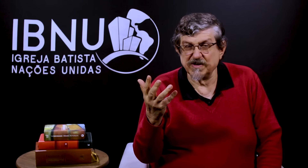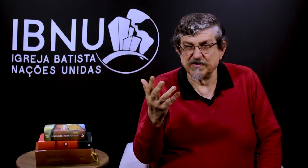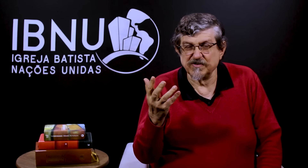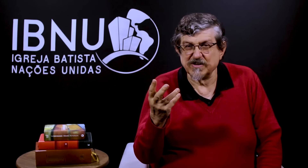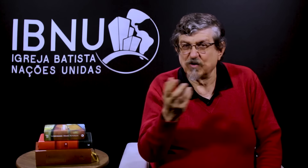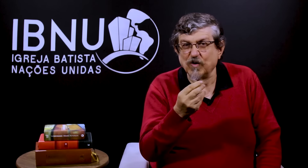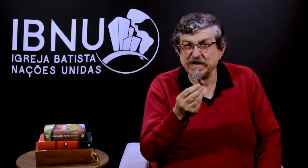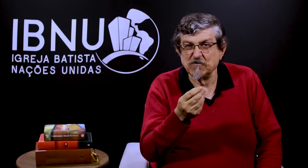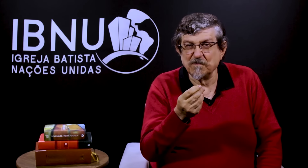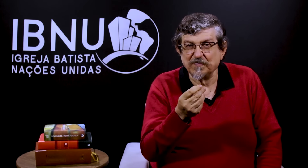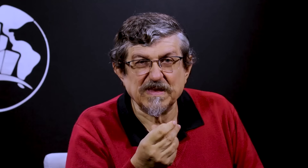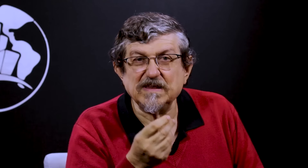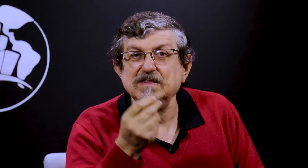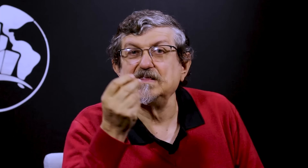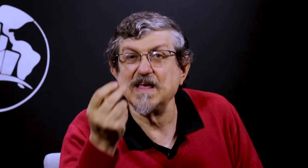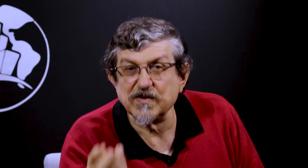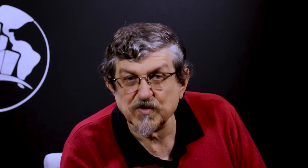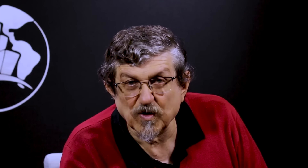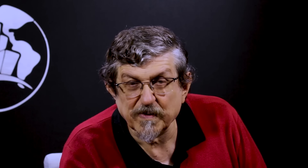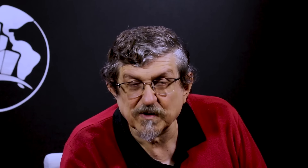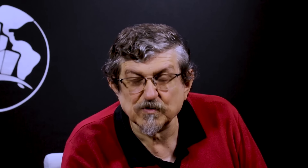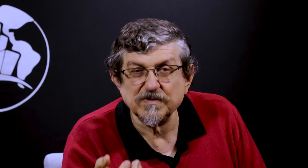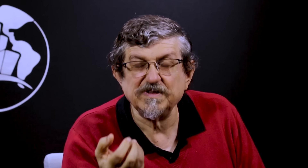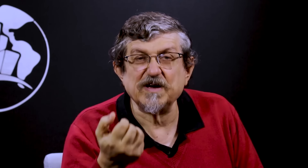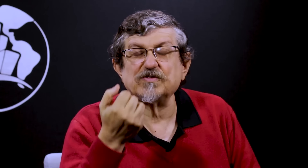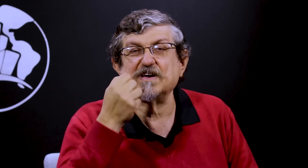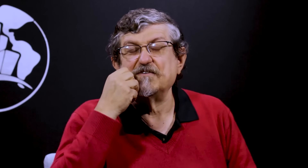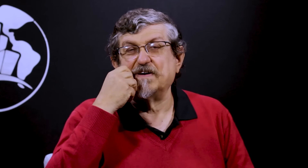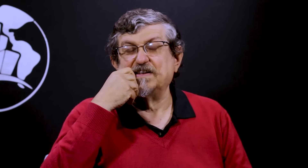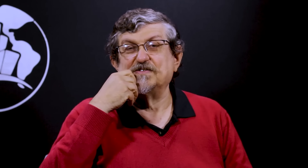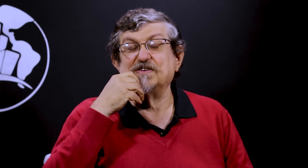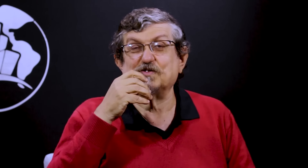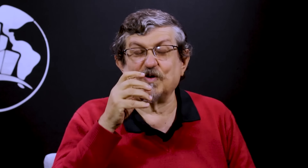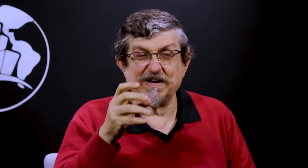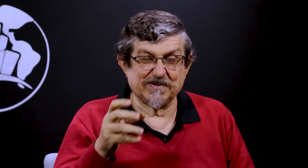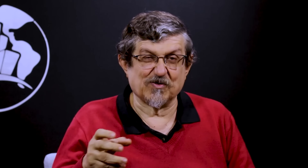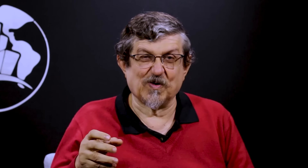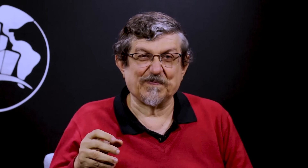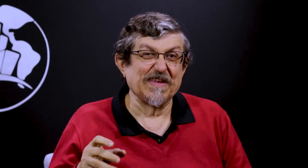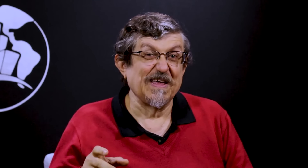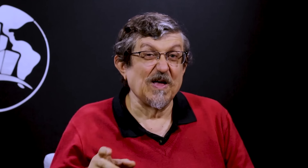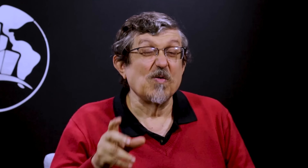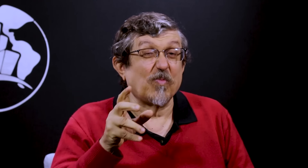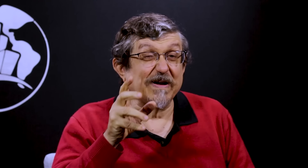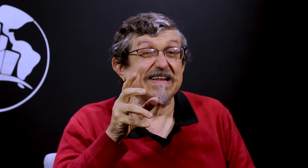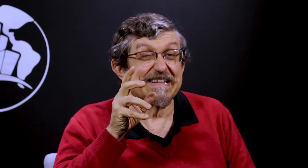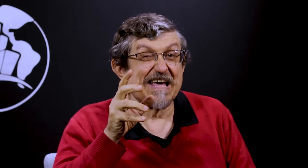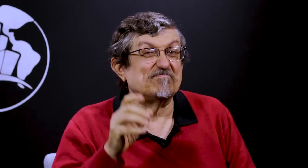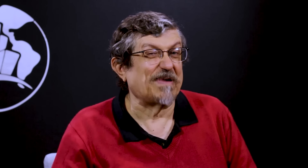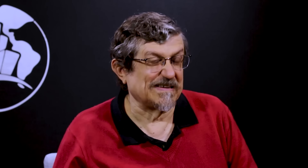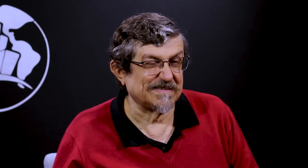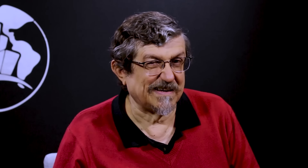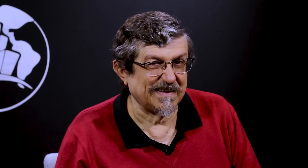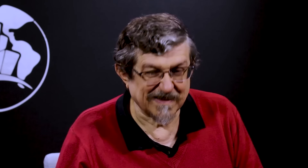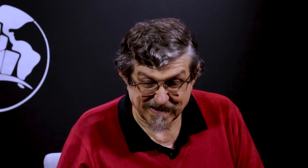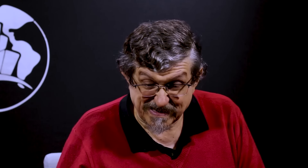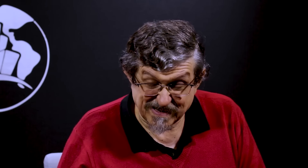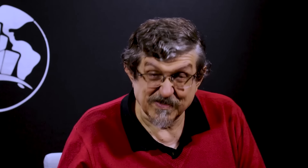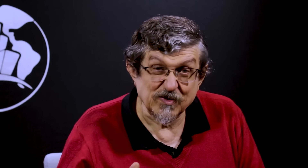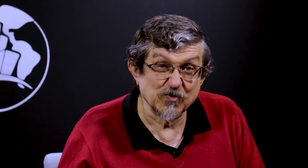cenário diante de Jacó? Nenhum. Neste momento, Deus se revela e diz, olha, Jacó, pode até